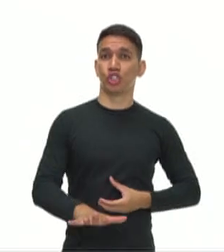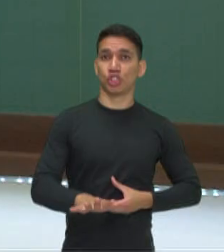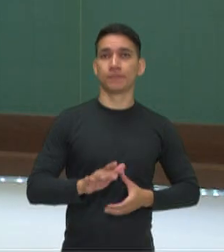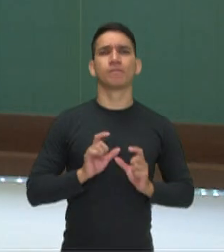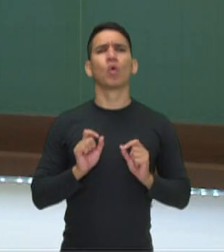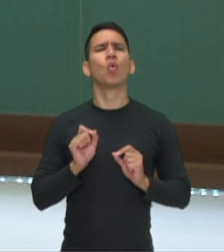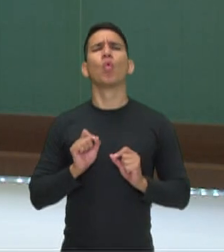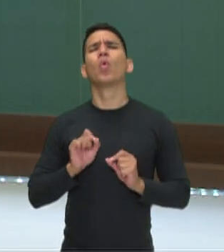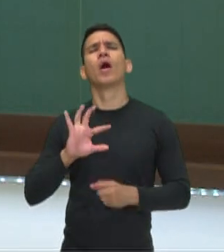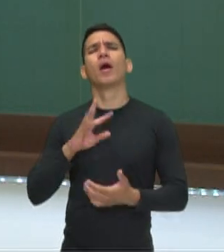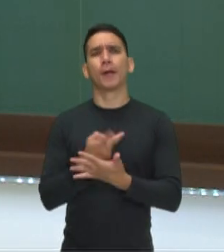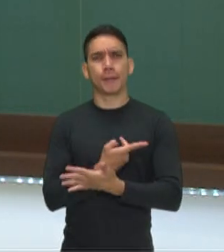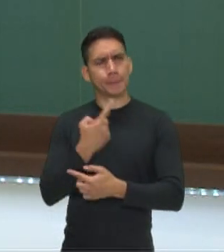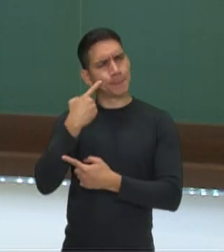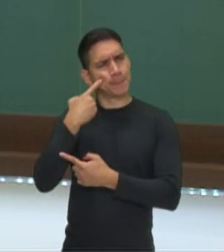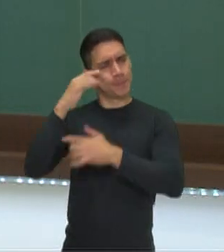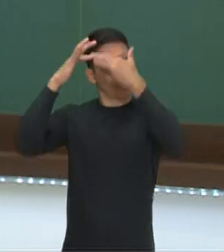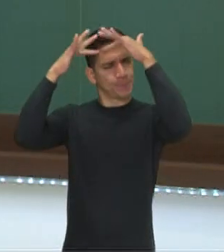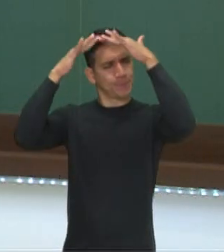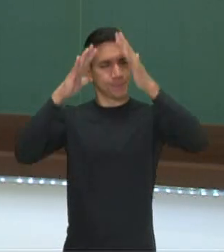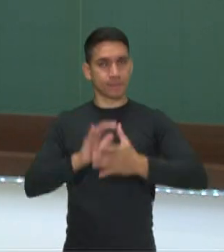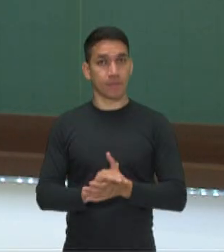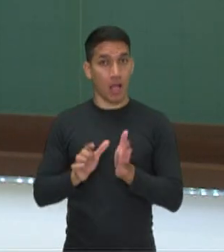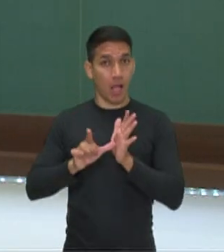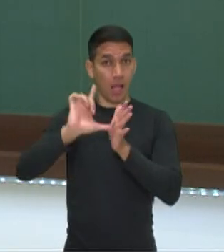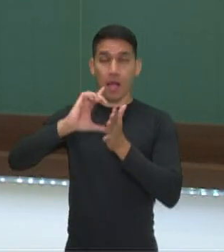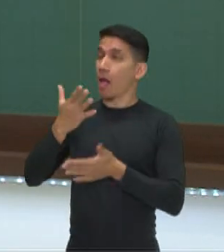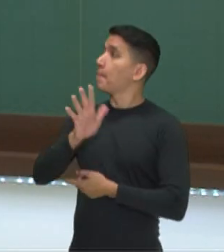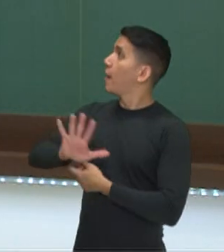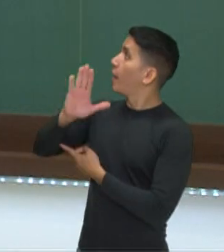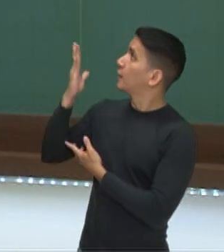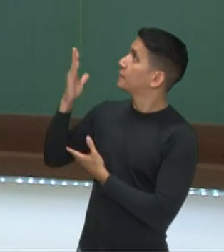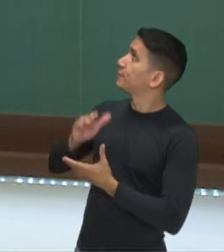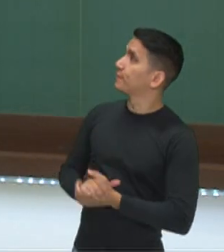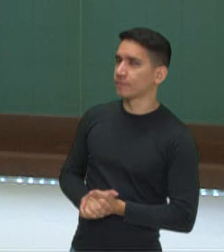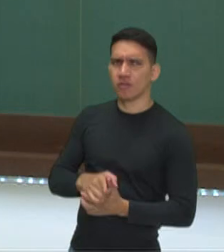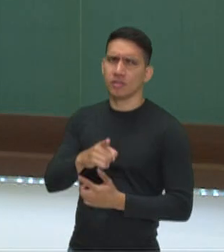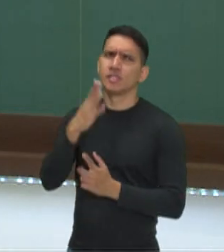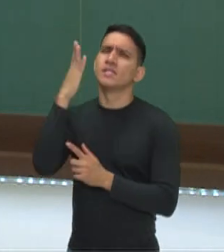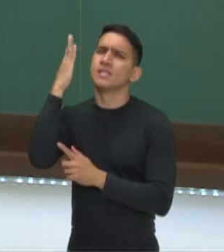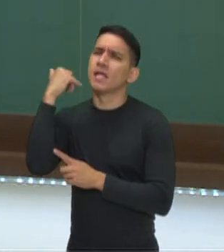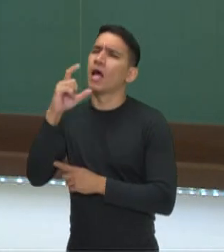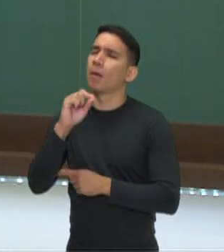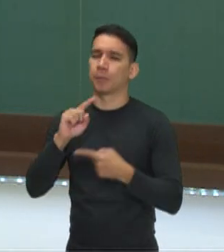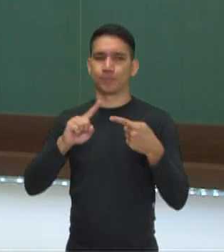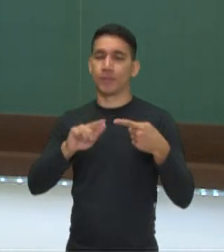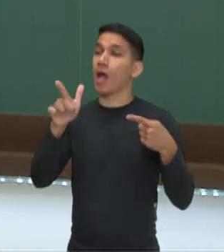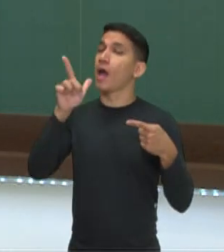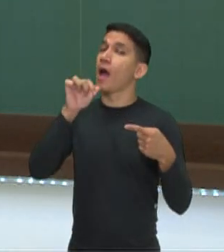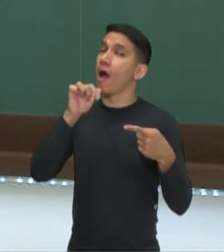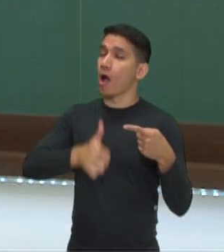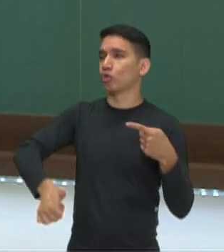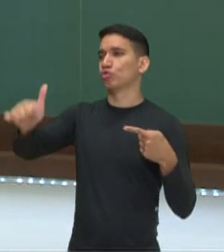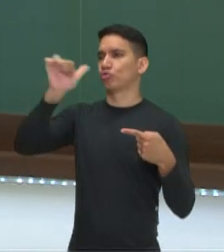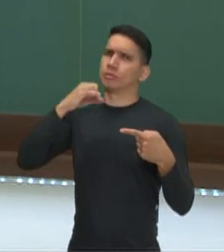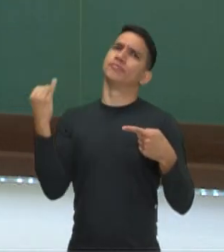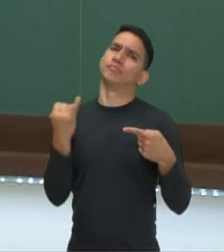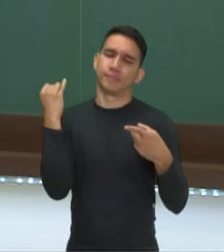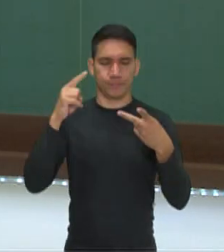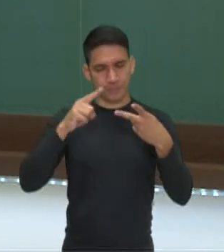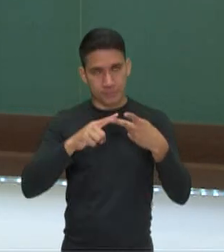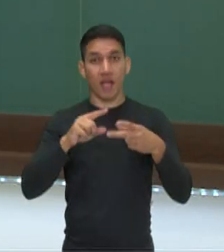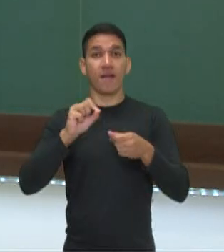essa aula, vamos pensar um pouquinho sobre essa imagem. Você já sabe que beber água é importante,